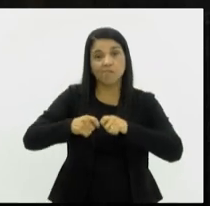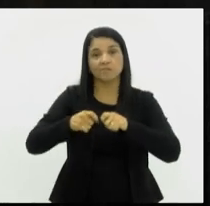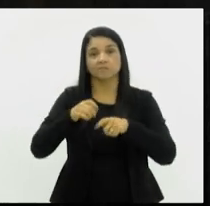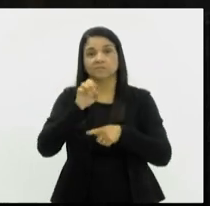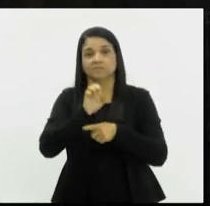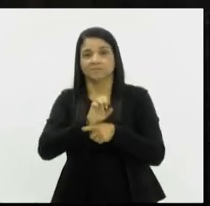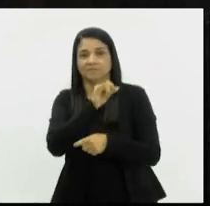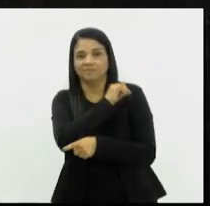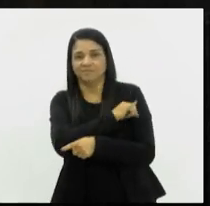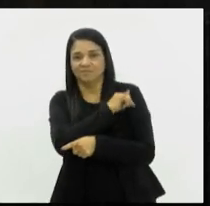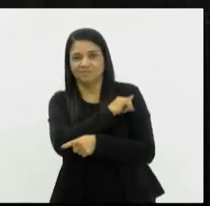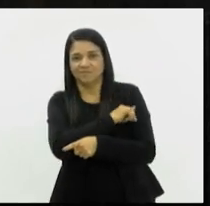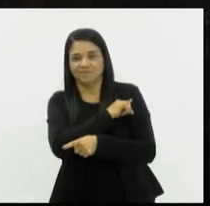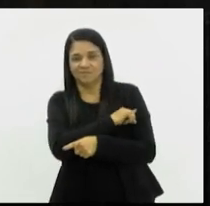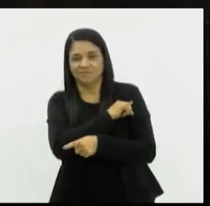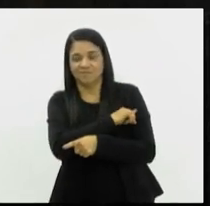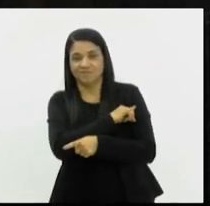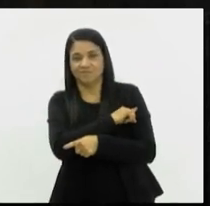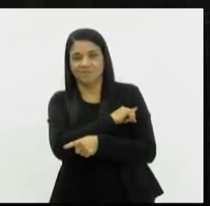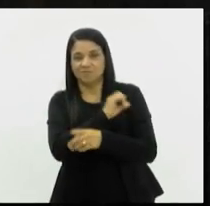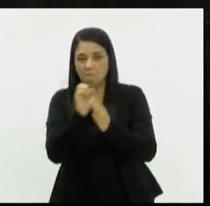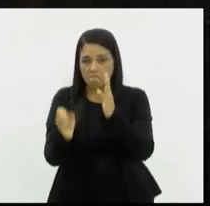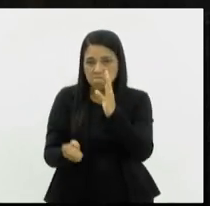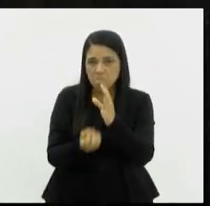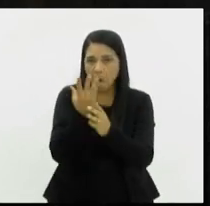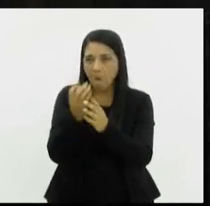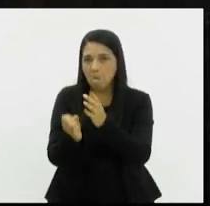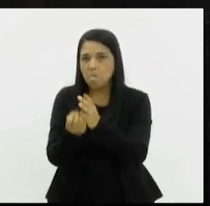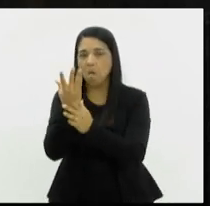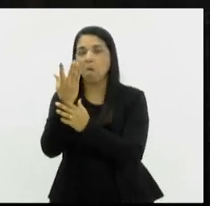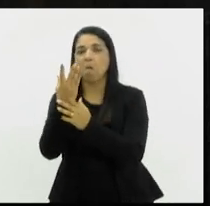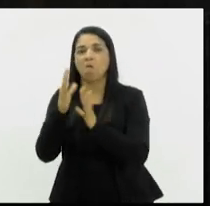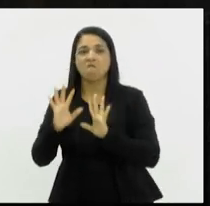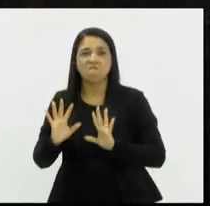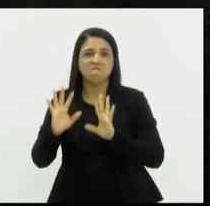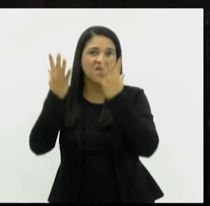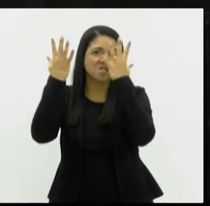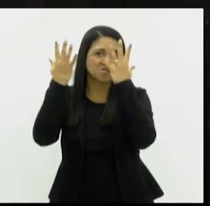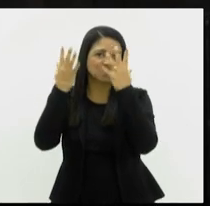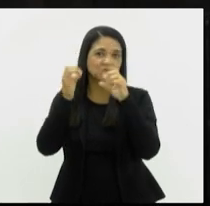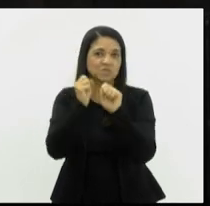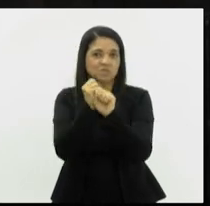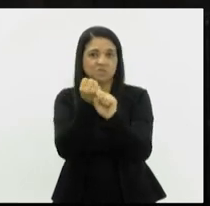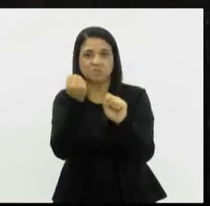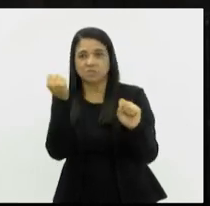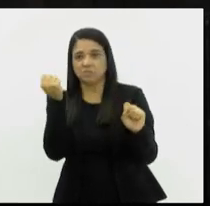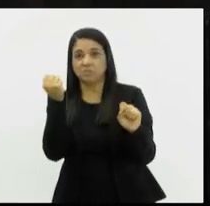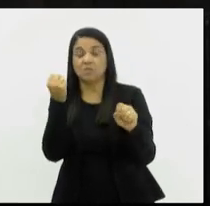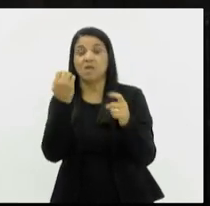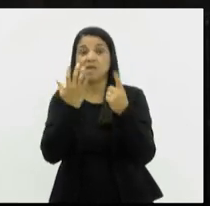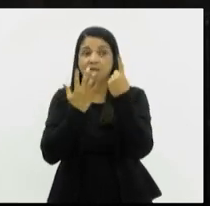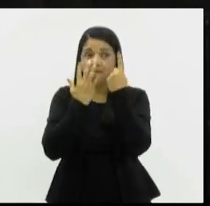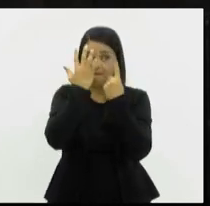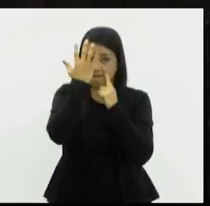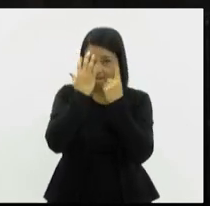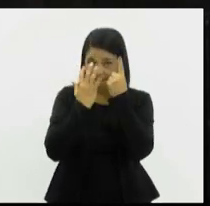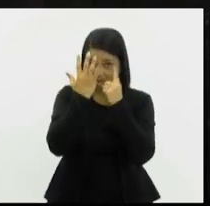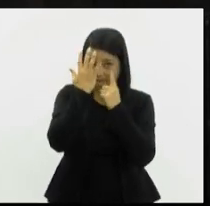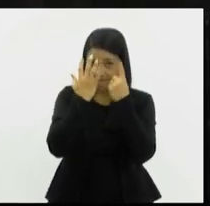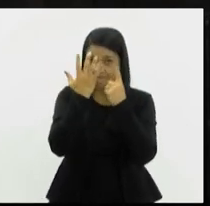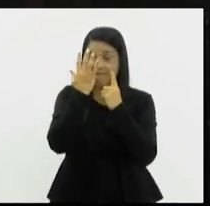produzir esses grandes eventos, porque o carnaval é também outro grande